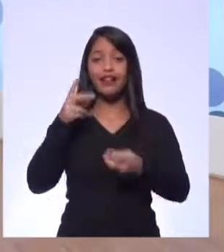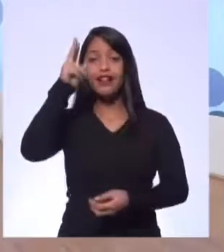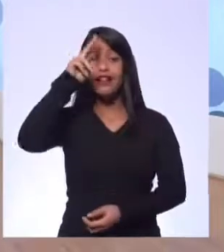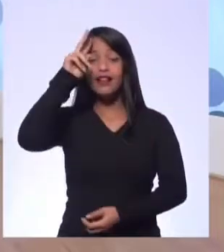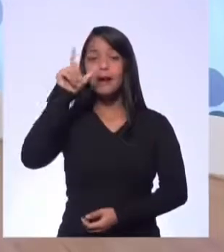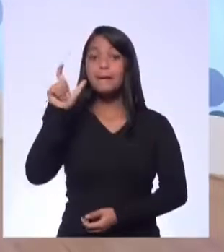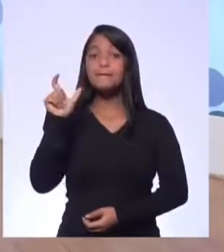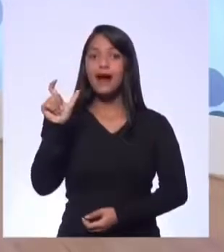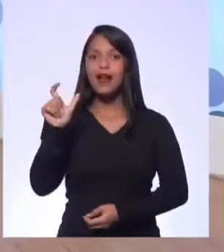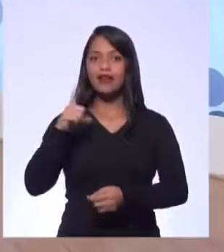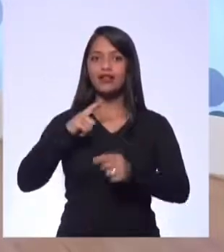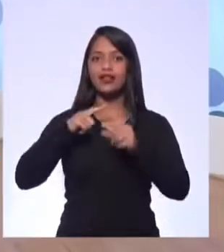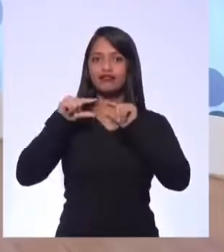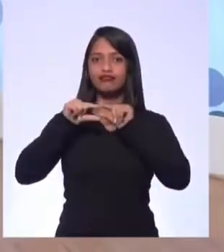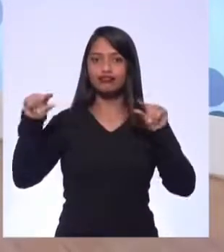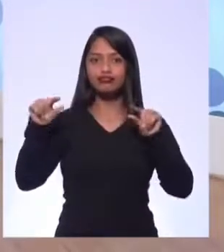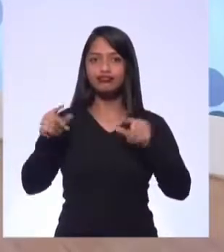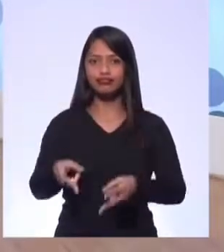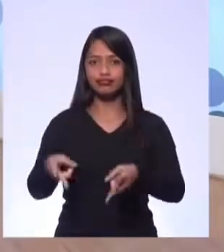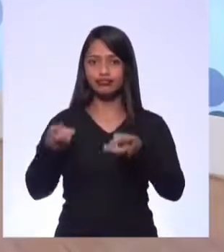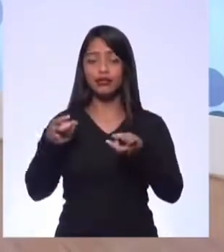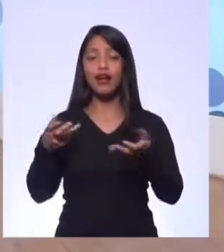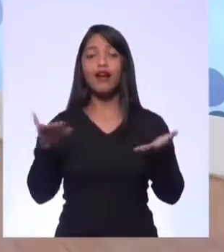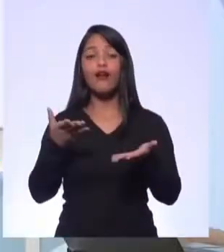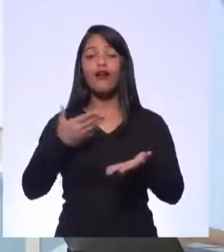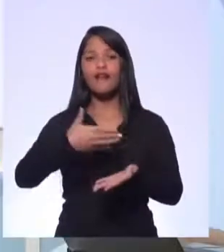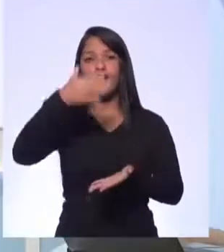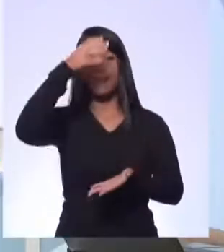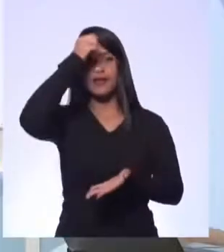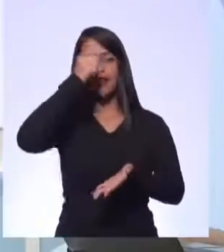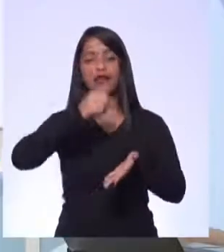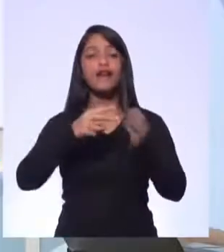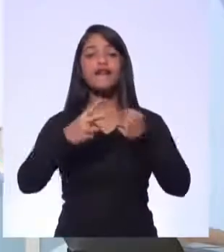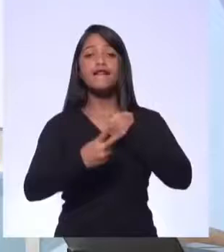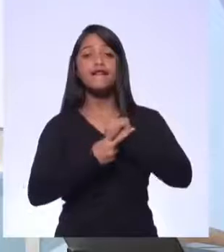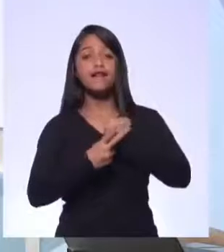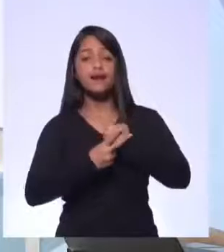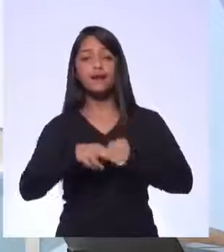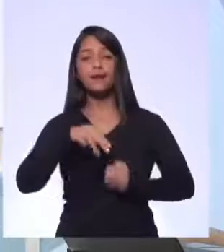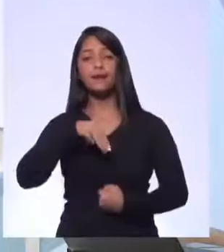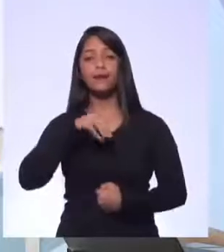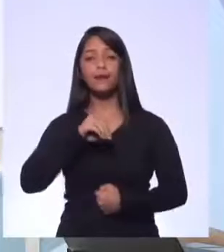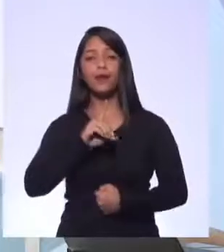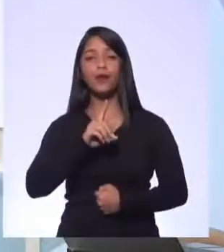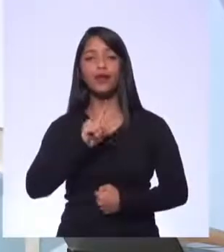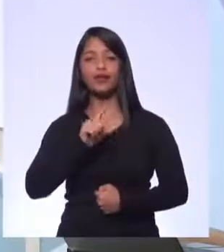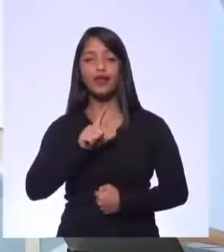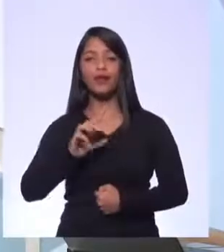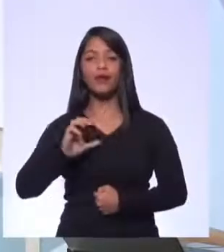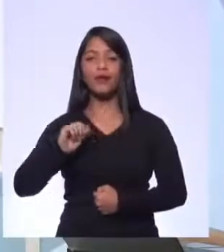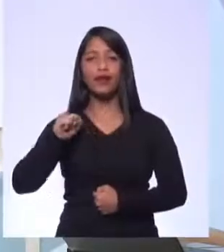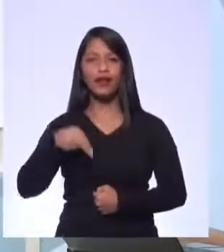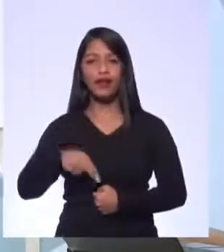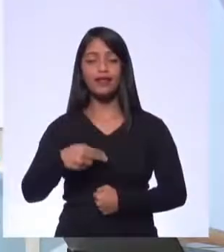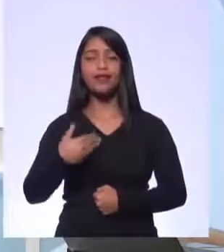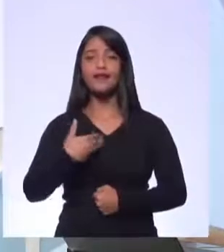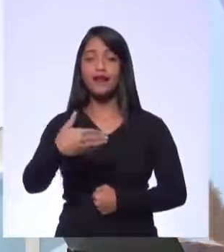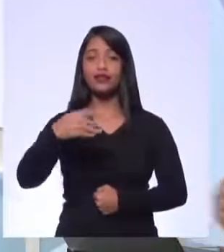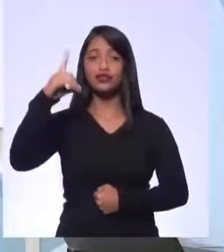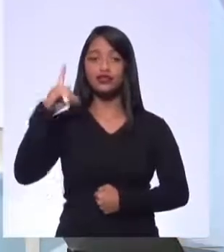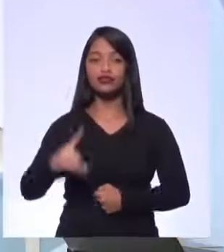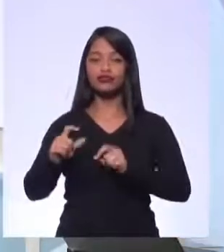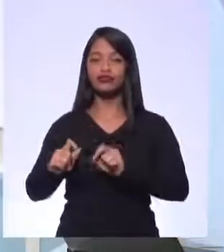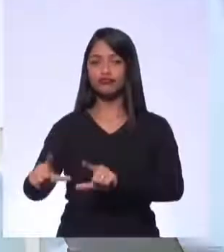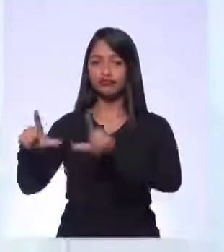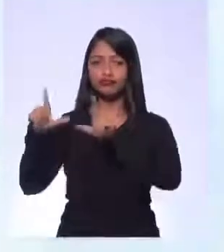em destaque. Nós vamos trabalhar, ela é o verbo moldar o can. E o diretor vai colocar ali para